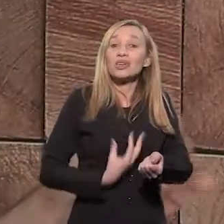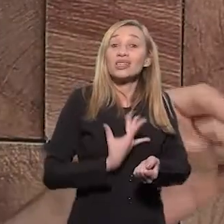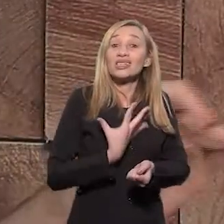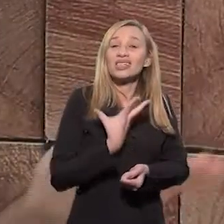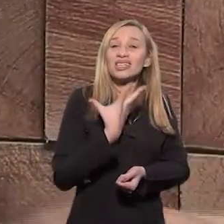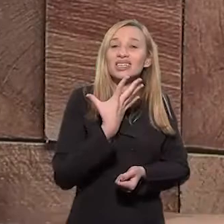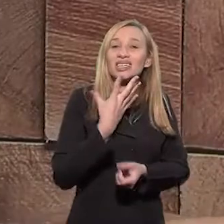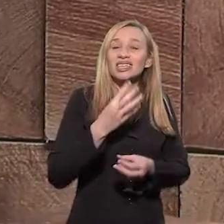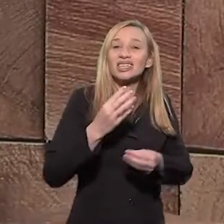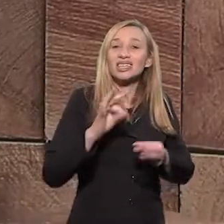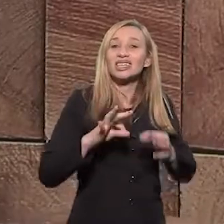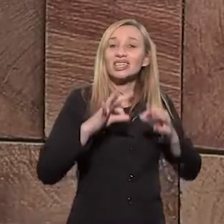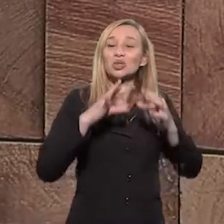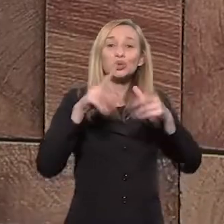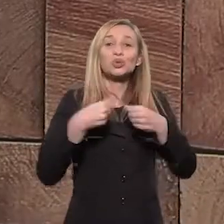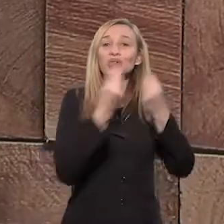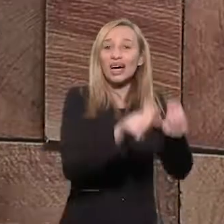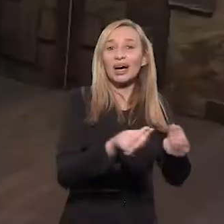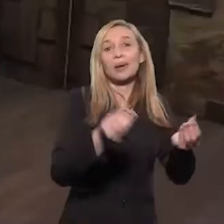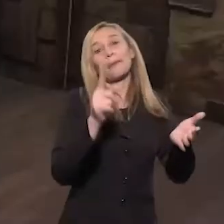A poesia dá tudo, menos dinheiro.